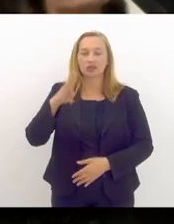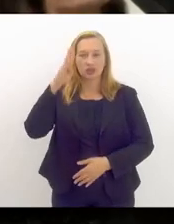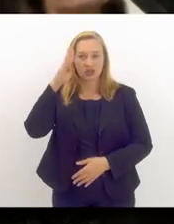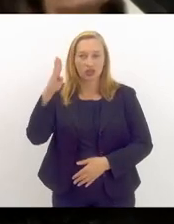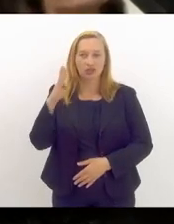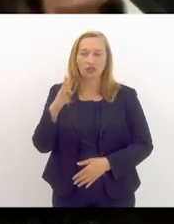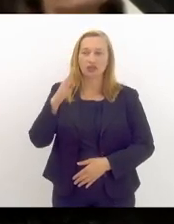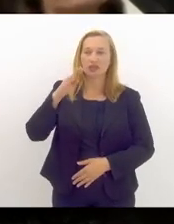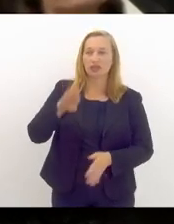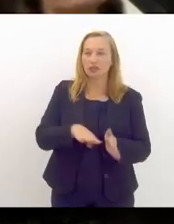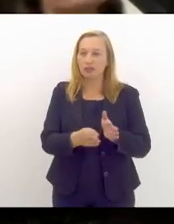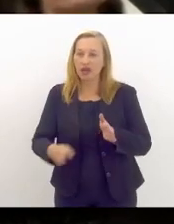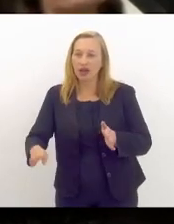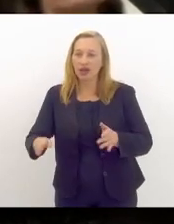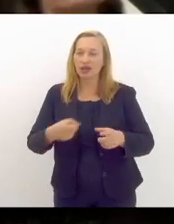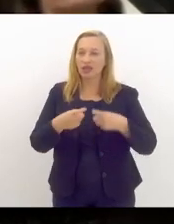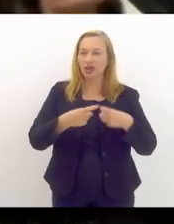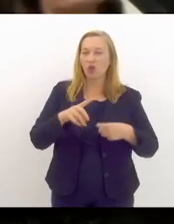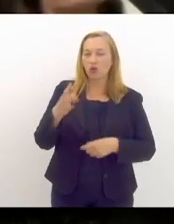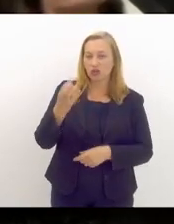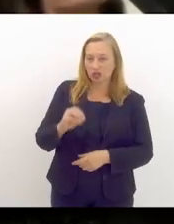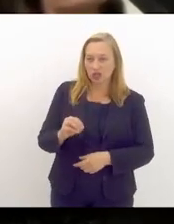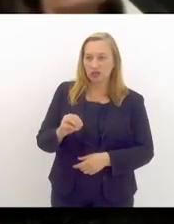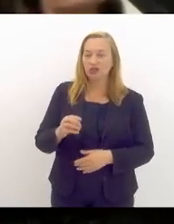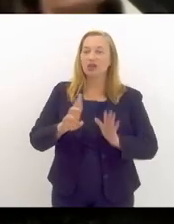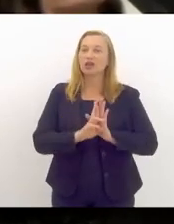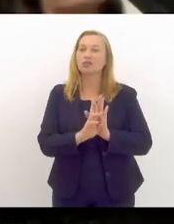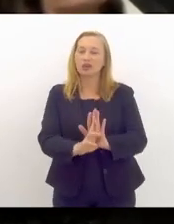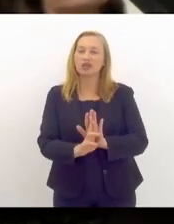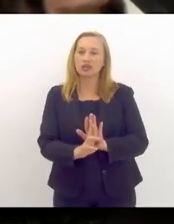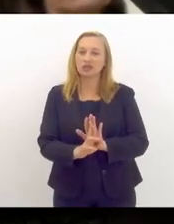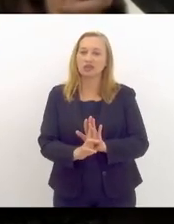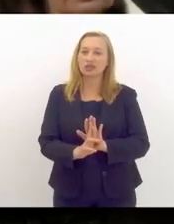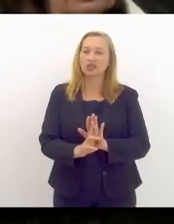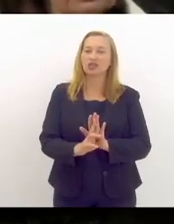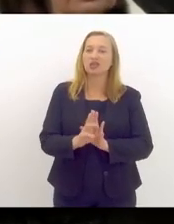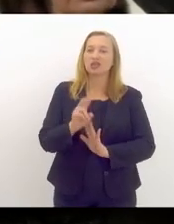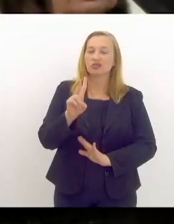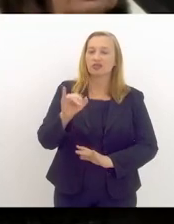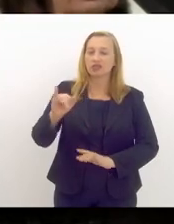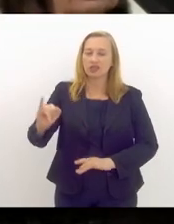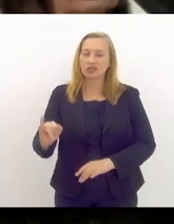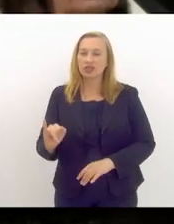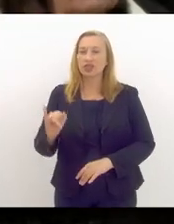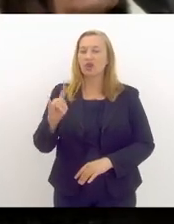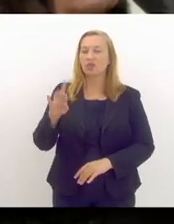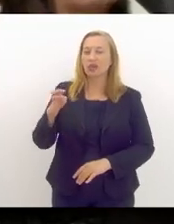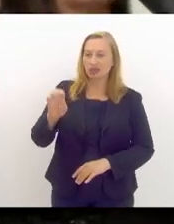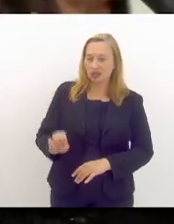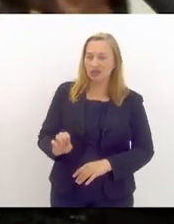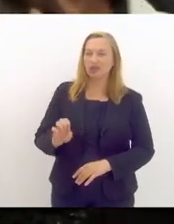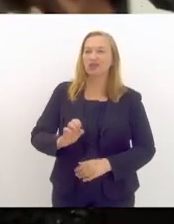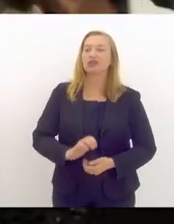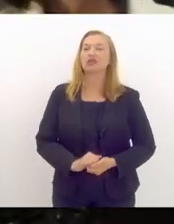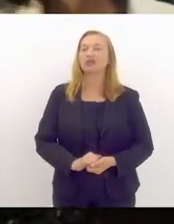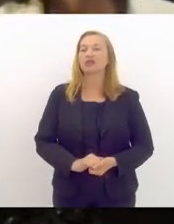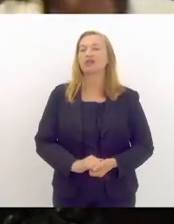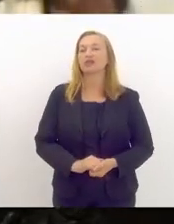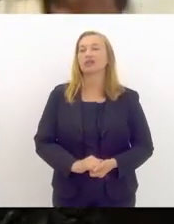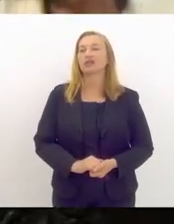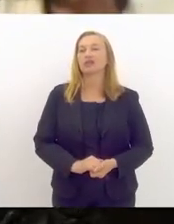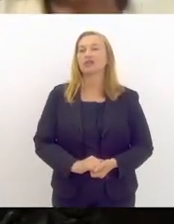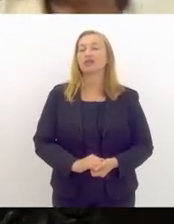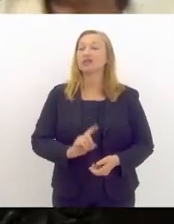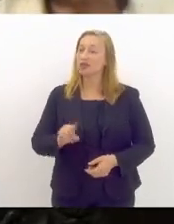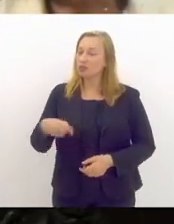Guerra, Rodrigo Colasso, representando o vice-almirante Eduardo Machado Vasques. Bom, e depois